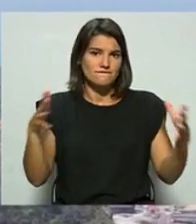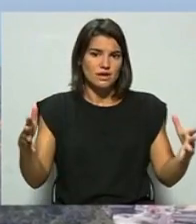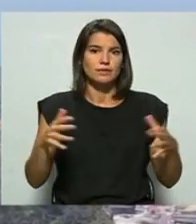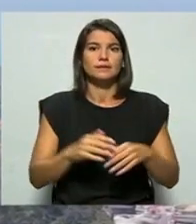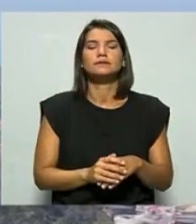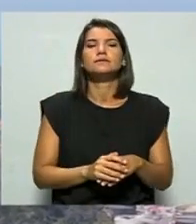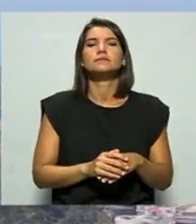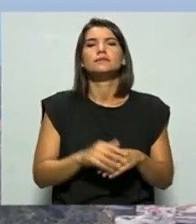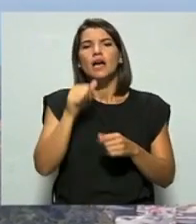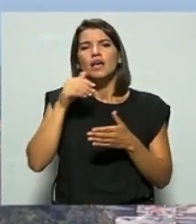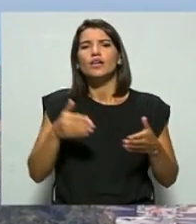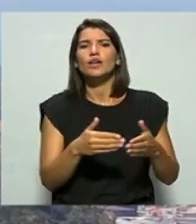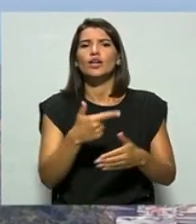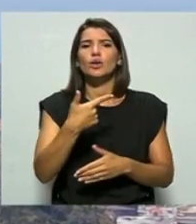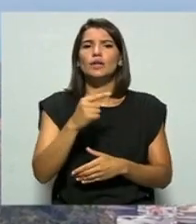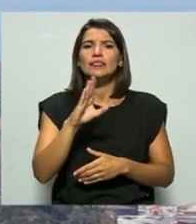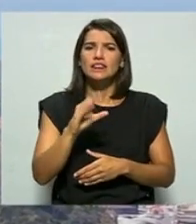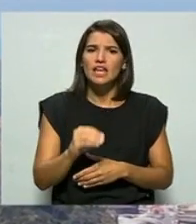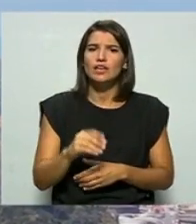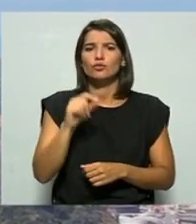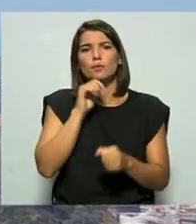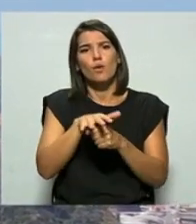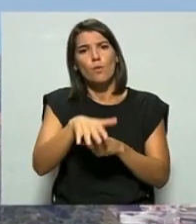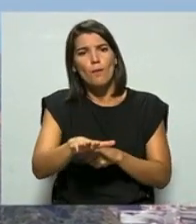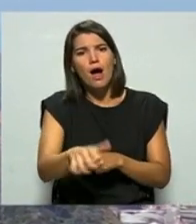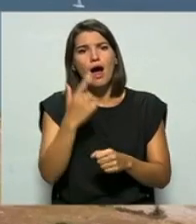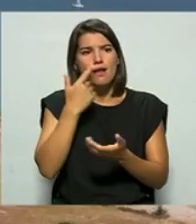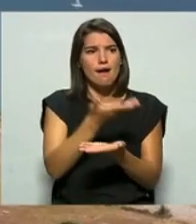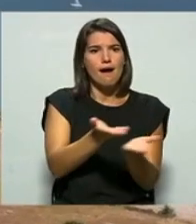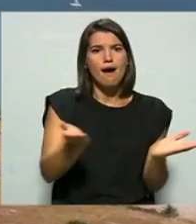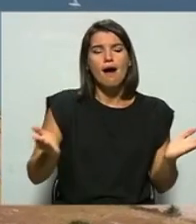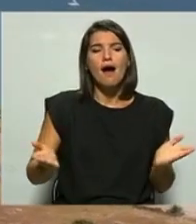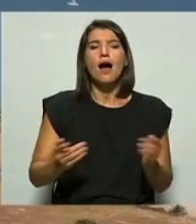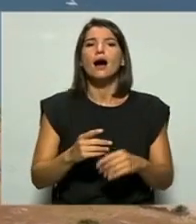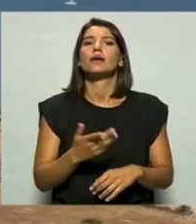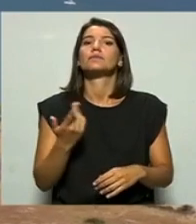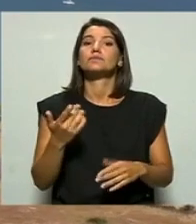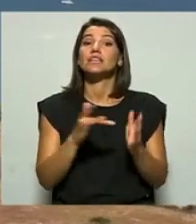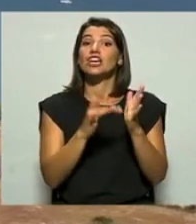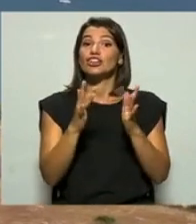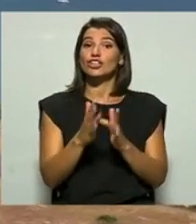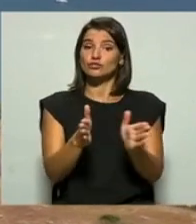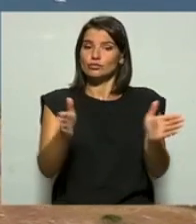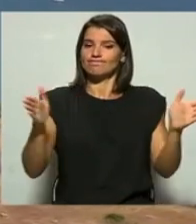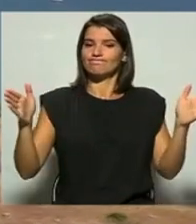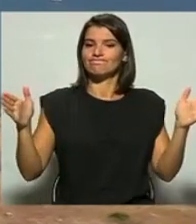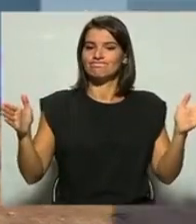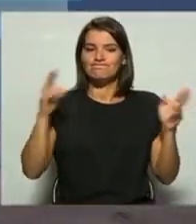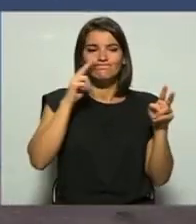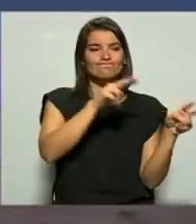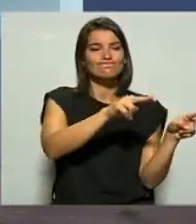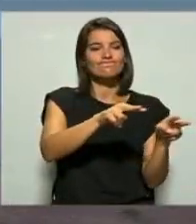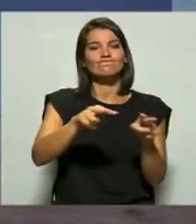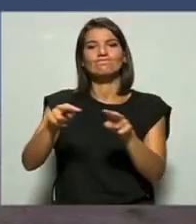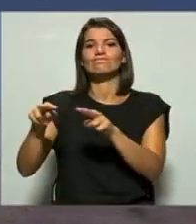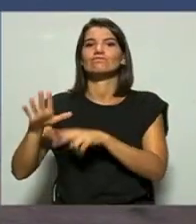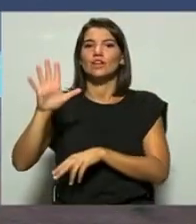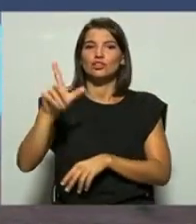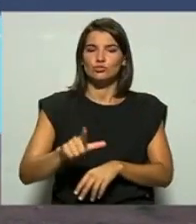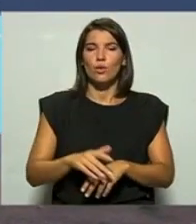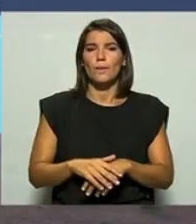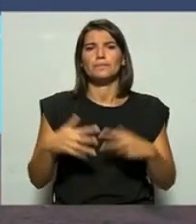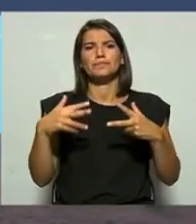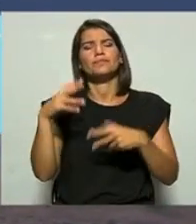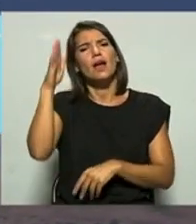virado para o tejo e para o Atlântico tem no Cristo Rei o melhor Miradouro para Lisboa o concelho de Almada